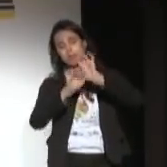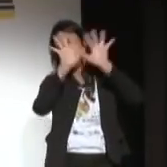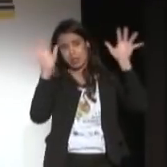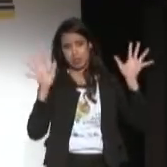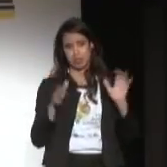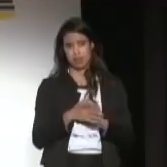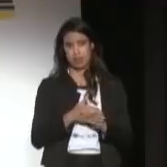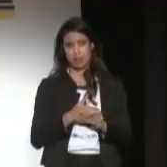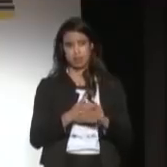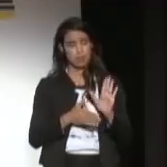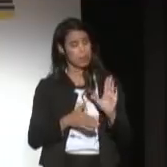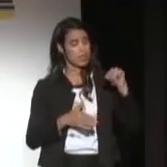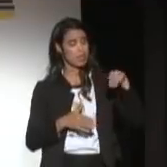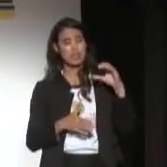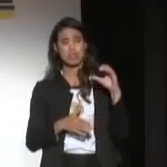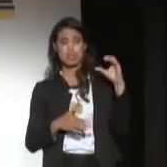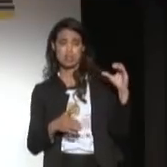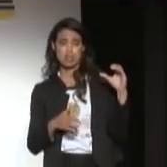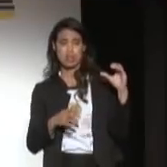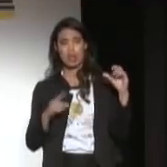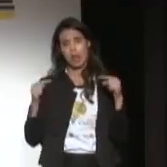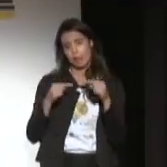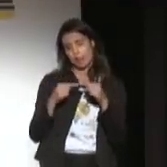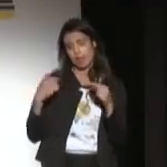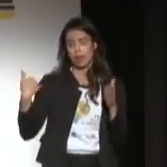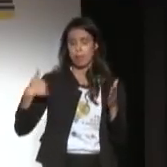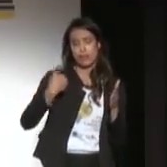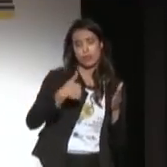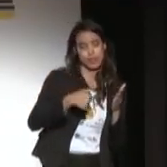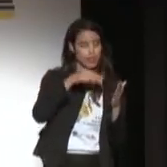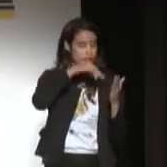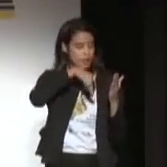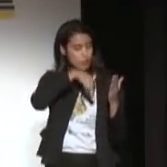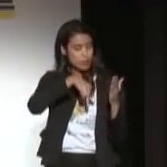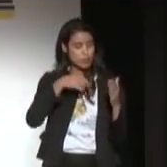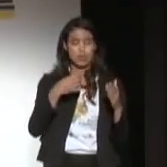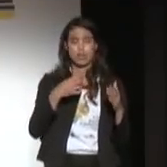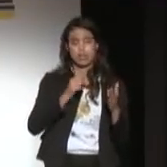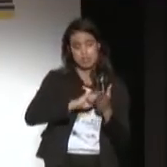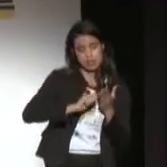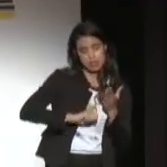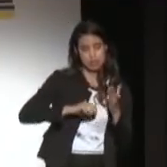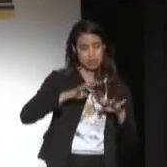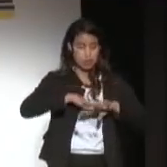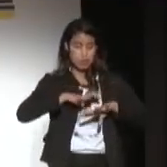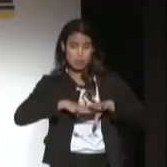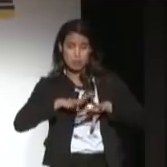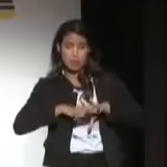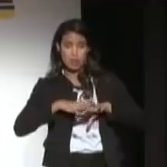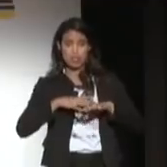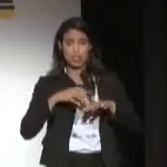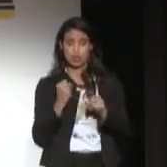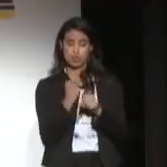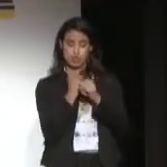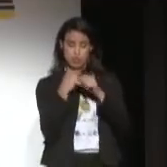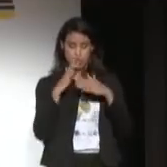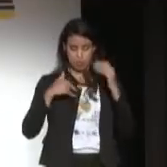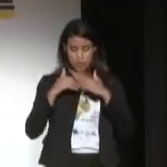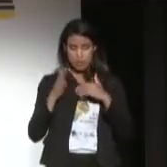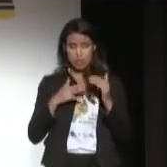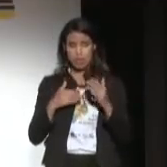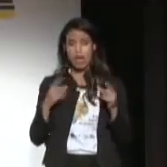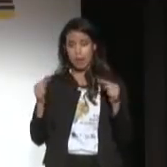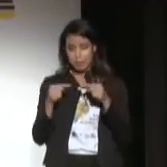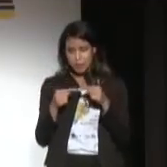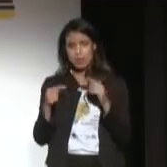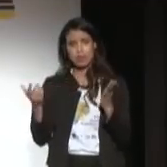de implementação, não era só falar daquele processo de leitura, de escrita, de matemática, de construção de habilidade, mas é de construção de identidade